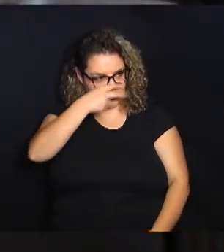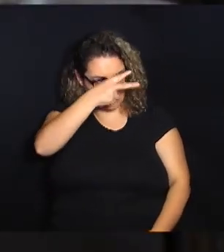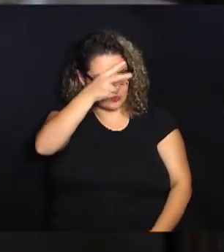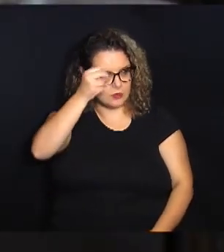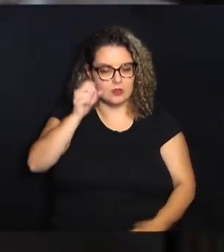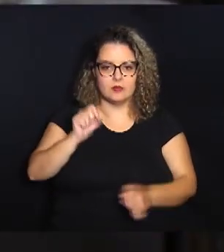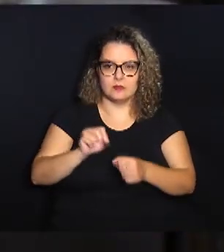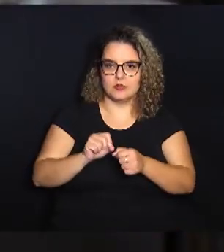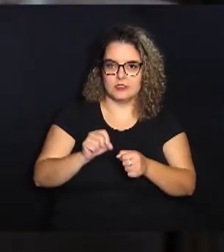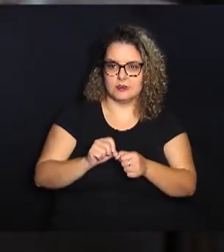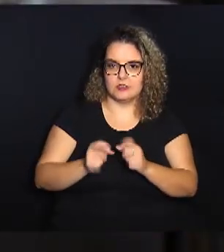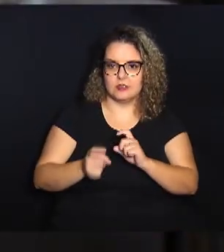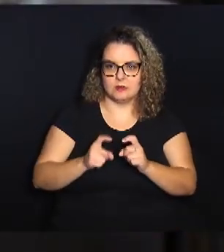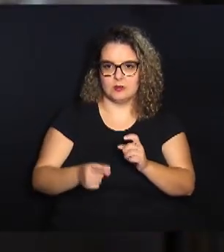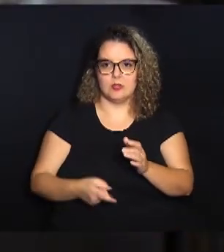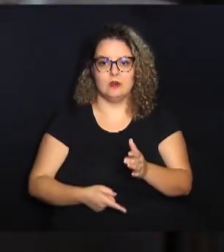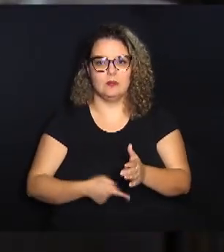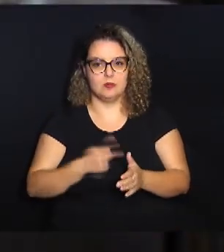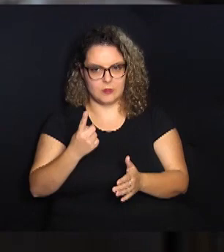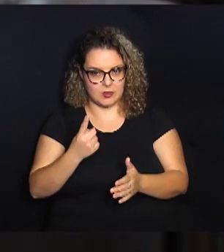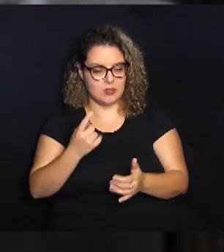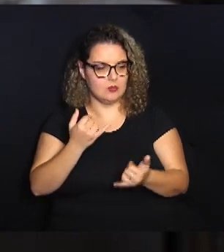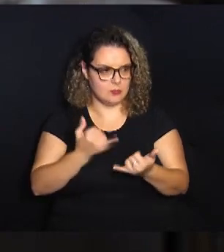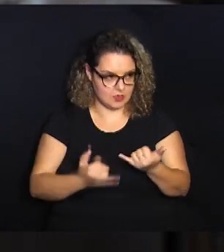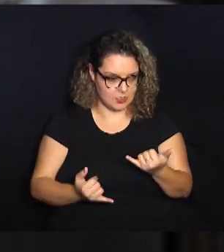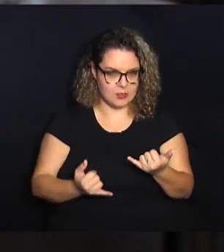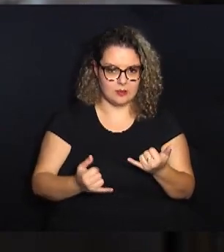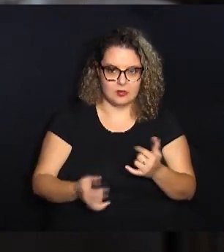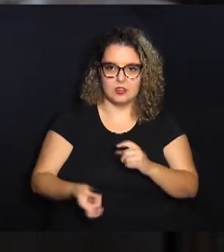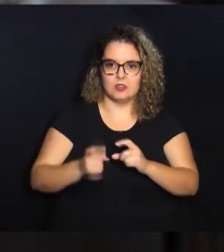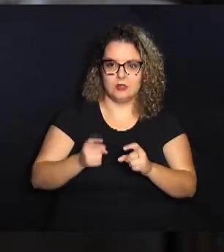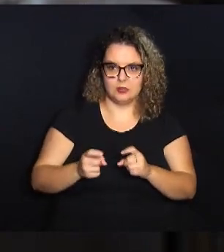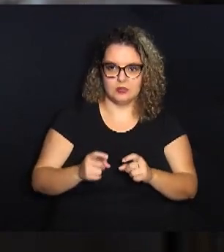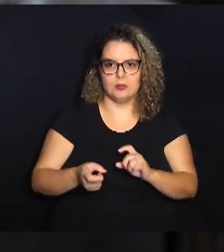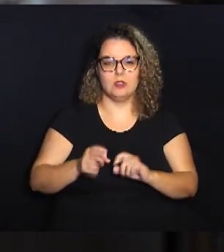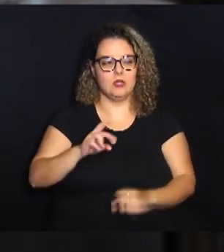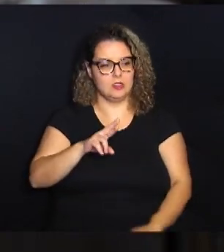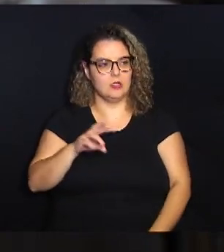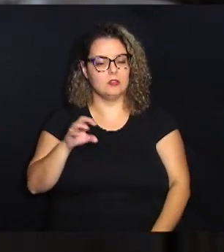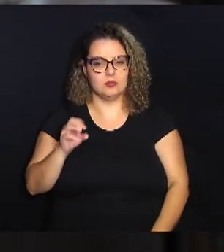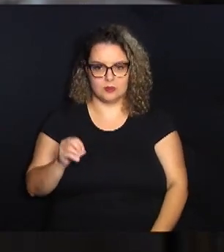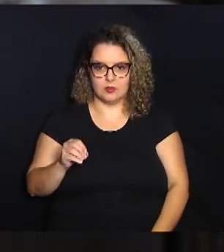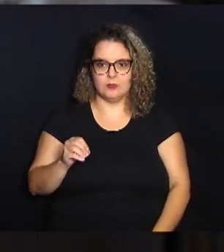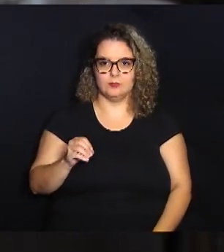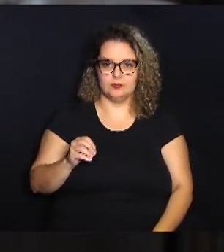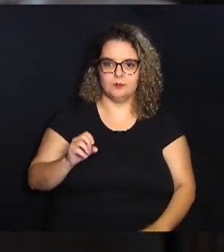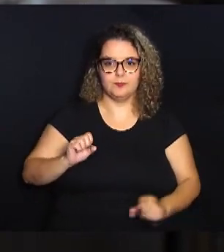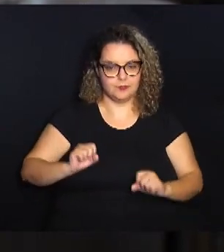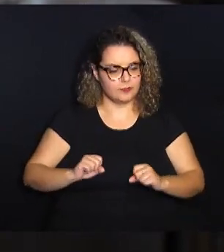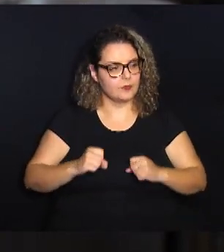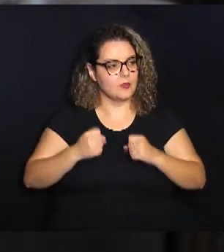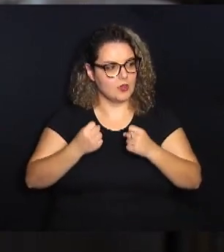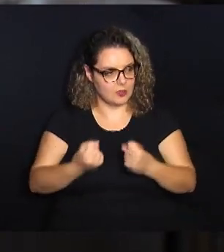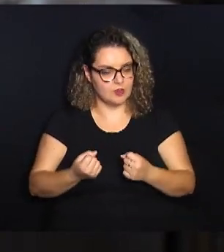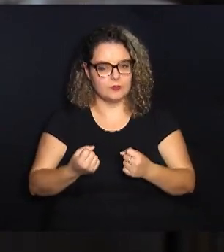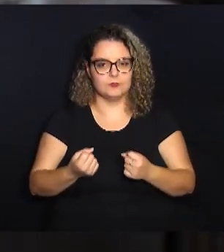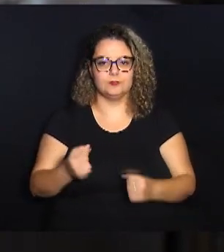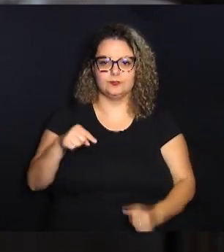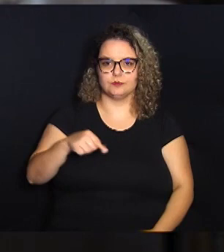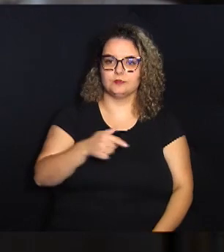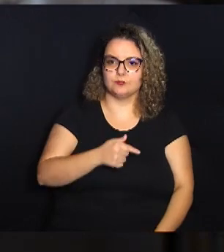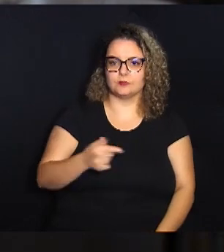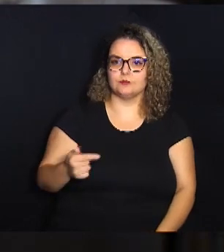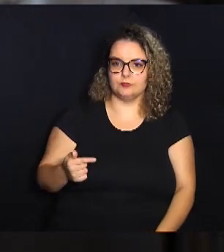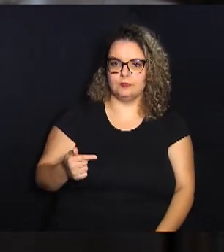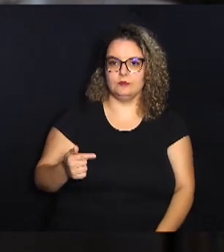uma reunião, dedicamos a primeira parte da sessão da reunião ordinária dessa semana